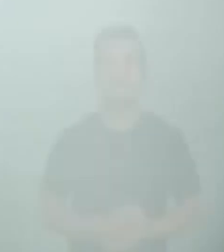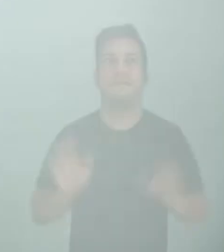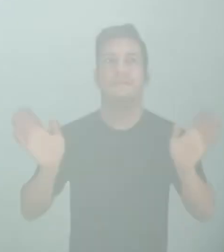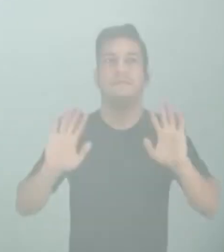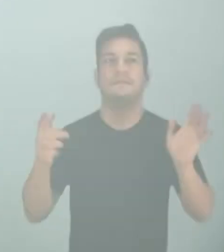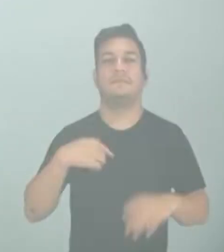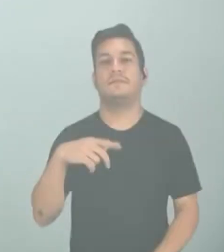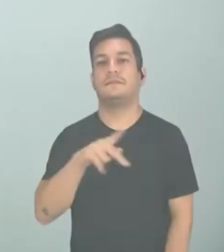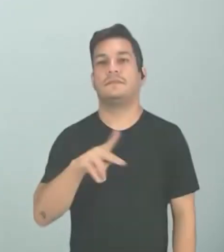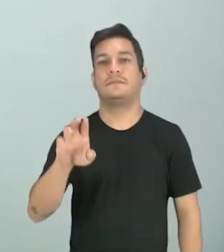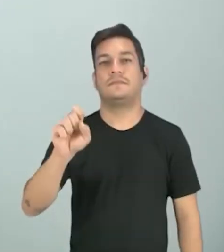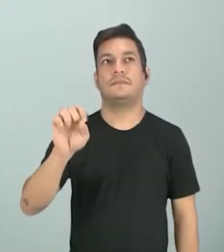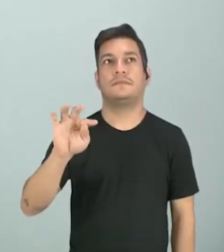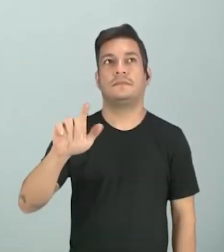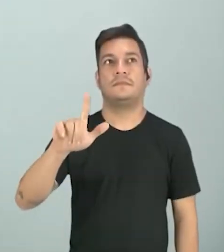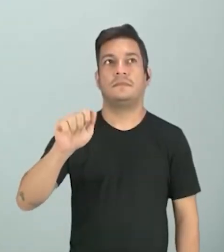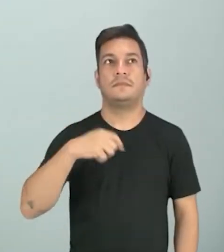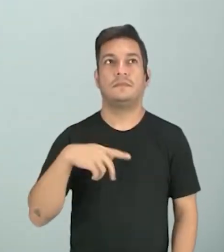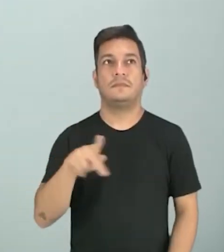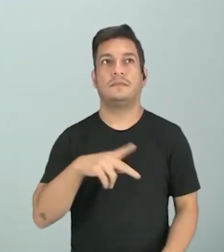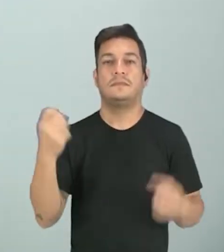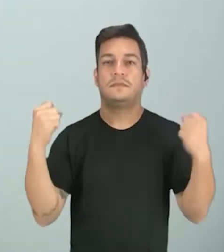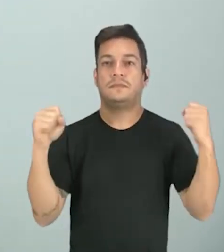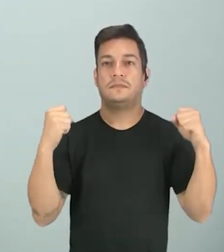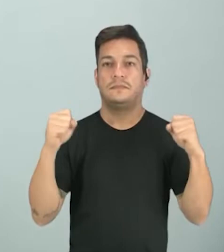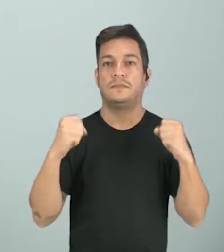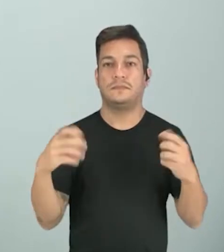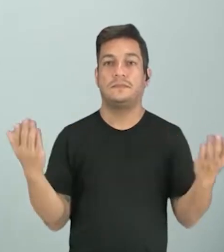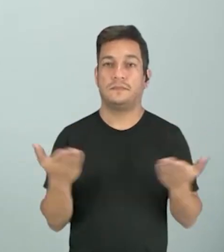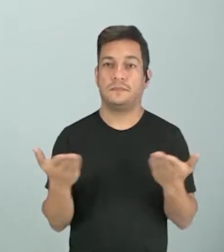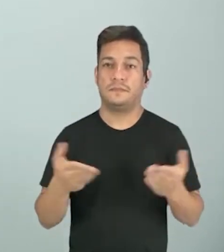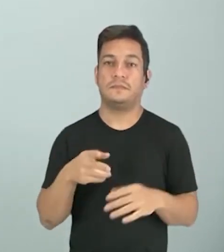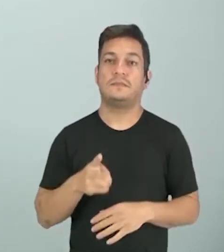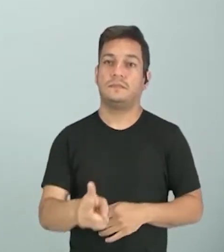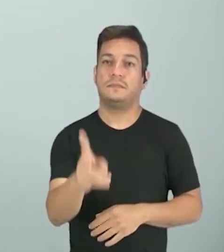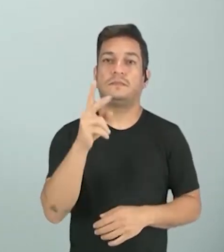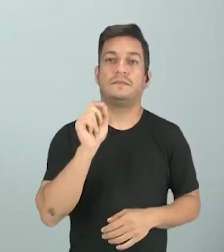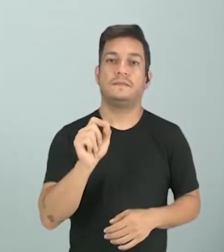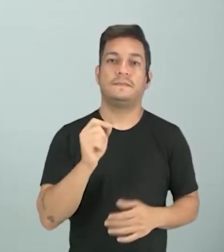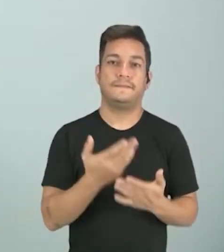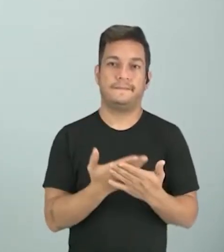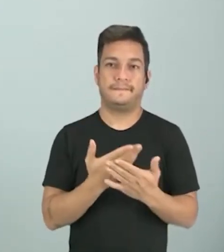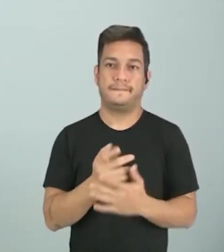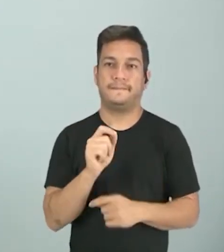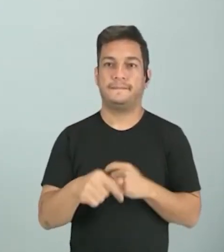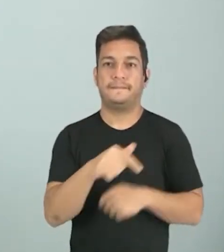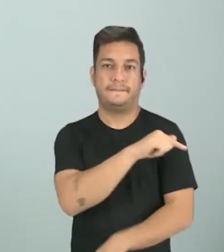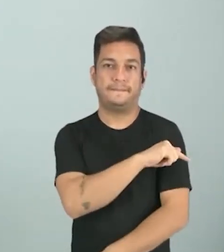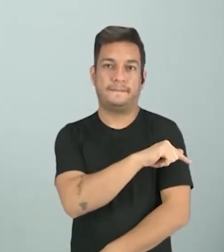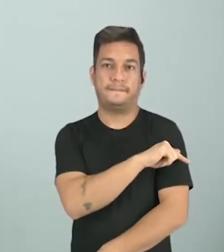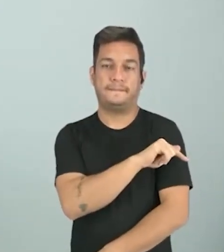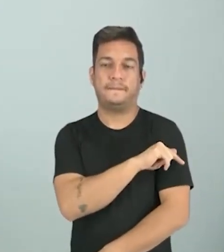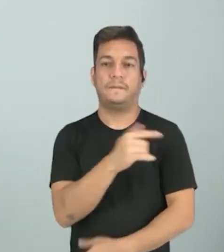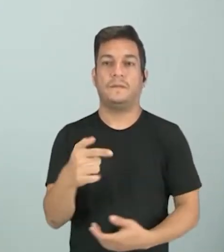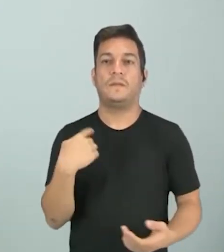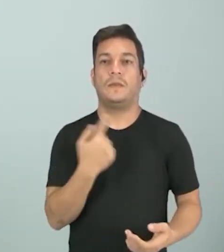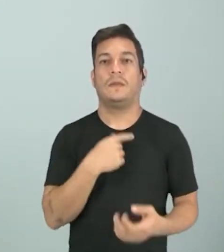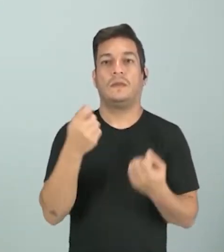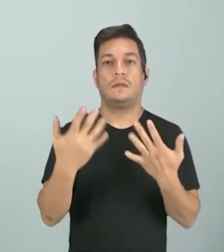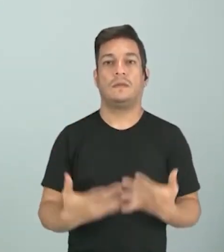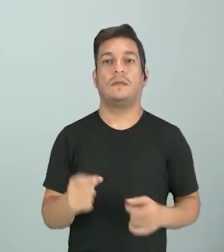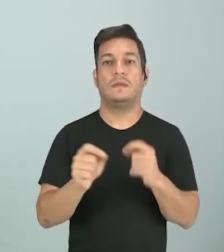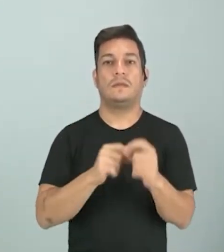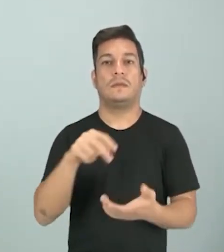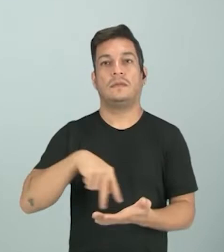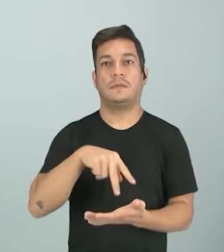o Olá Sou professora Stella professora de educação física e a gente vai dar continuidade Às nossas aulas do 7º ano né então a gente vai